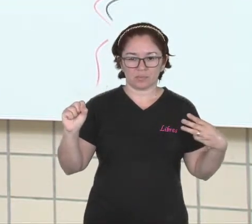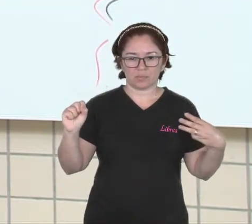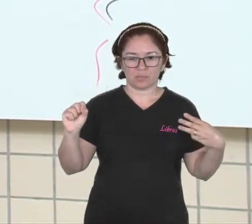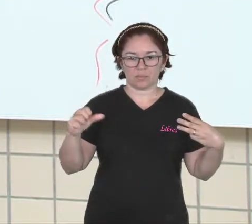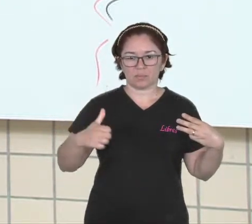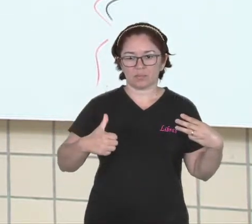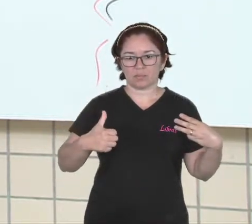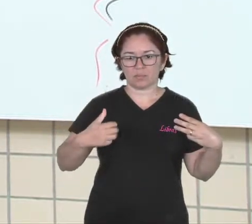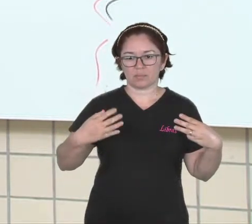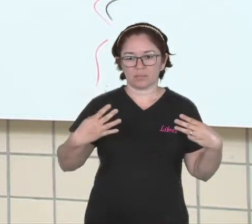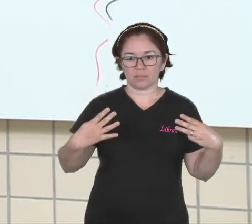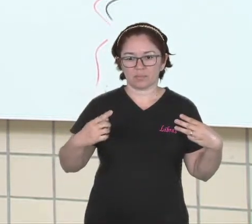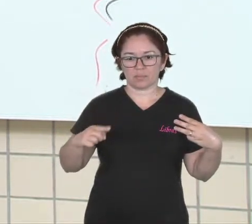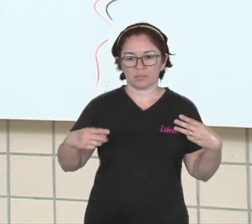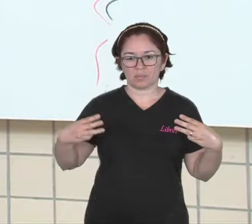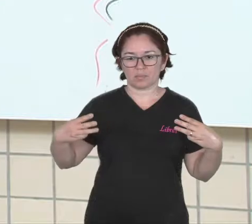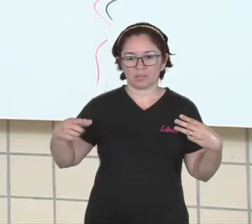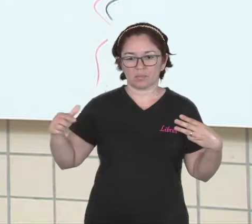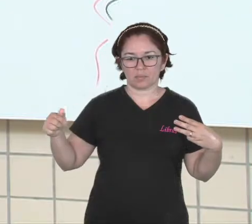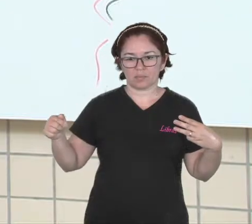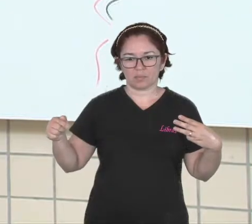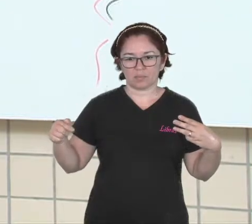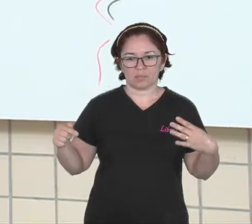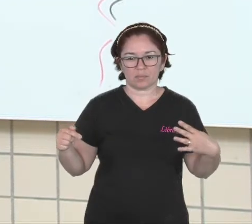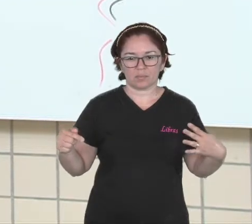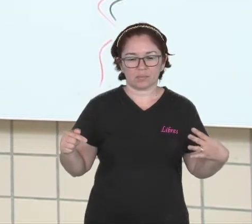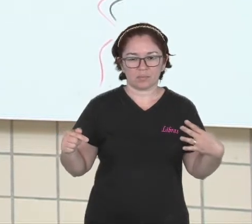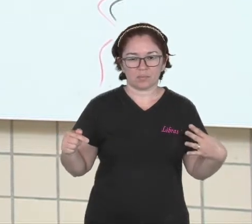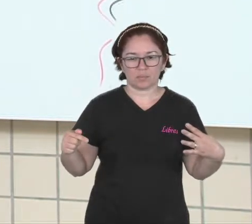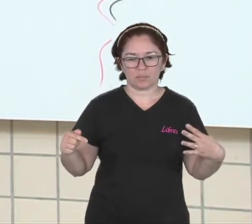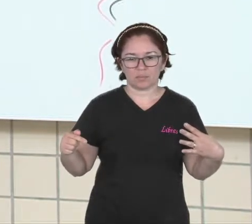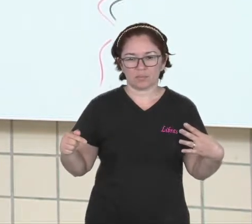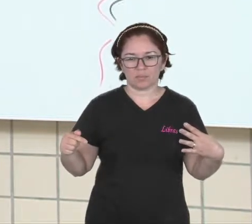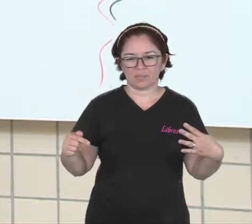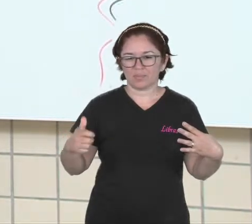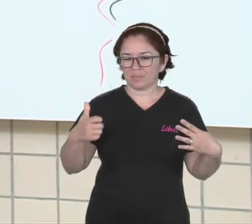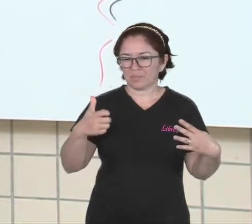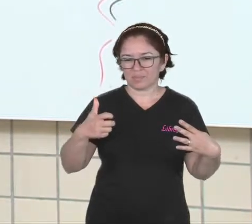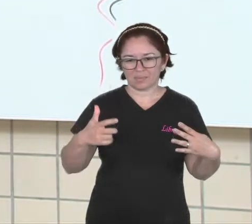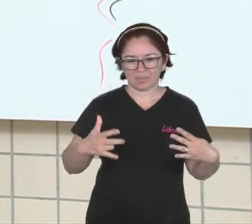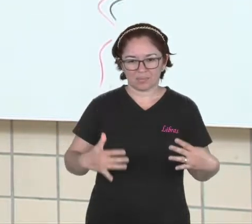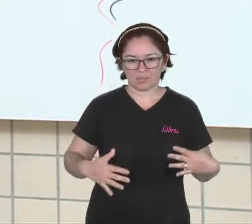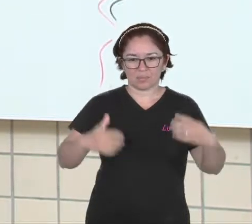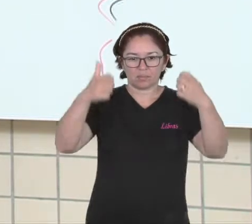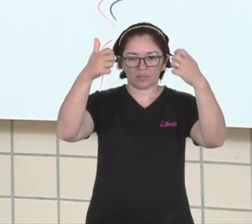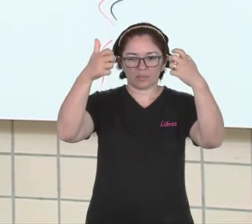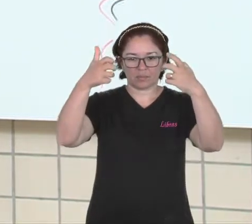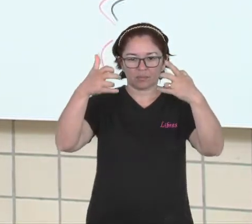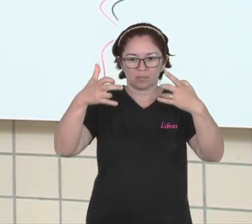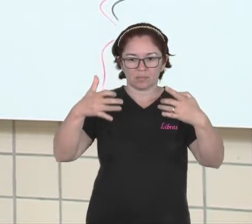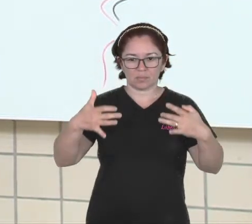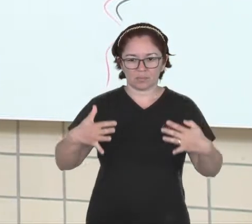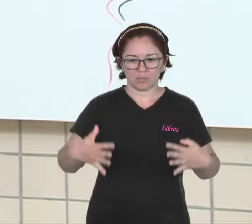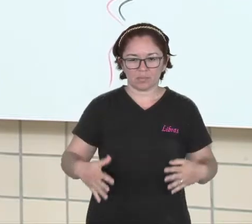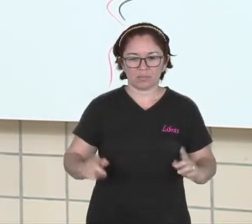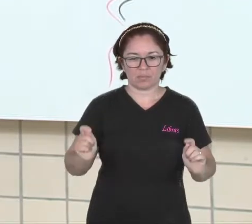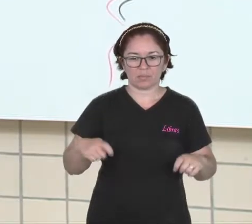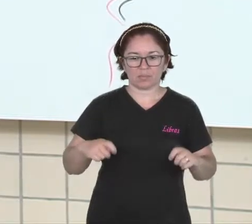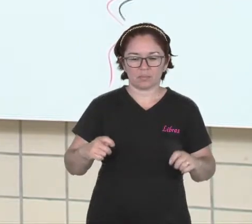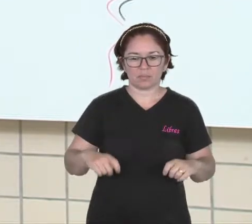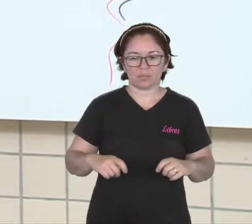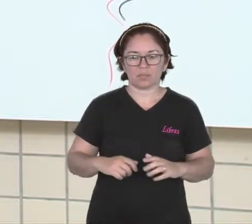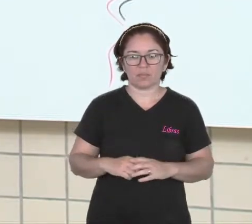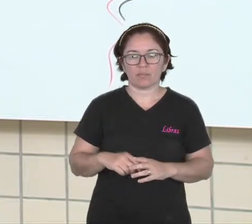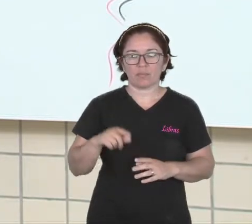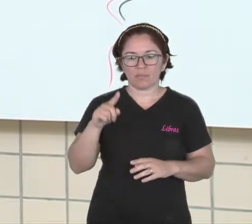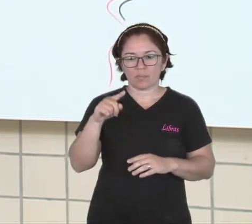R$ 14,37. Se eu comprar 4 litros, essa tabela poderia seguir. Bom, essa tabela foi disponibilizada pelo